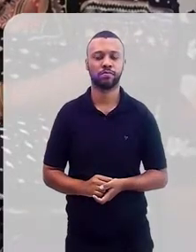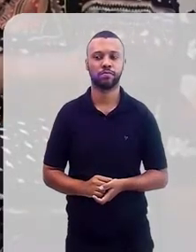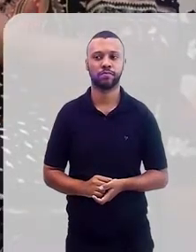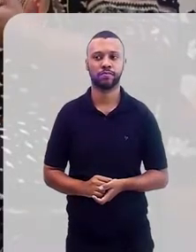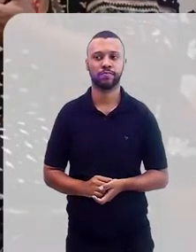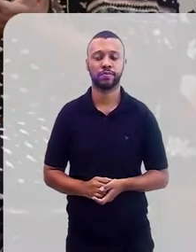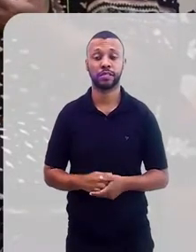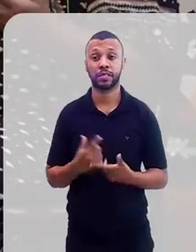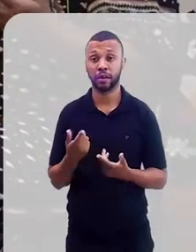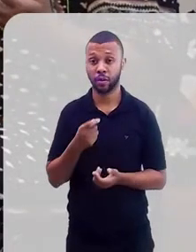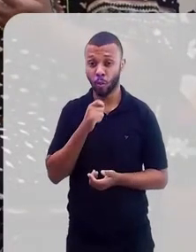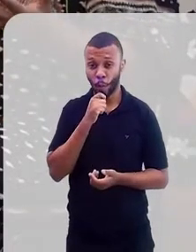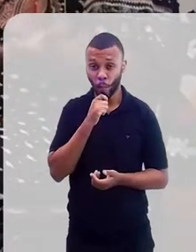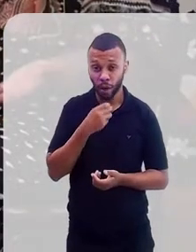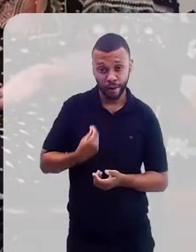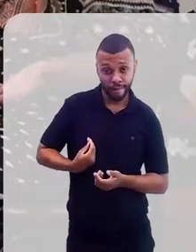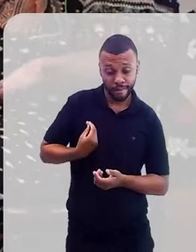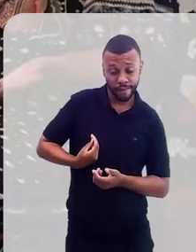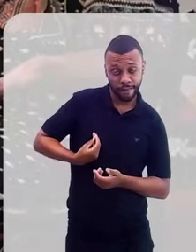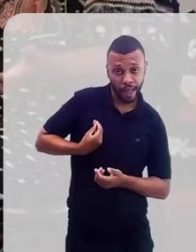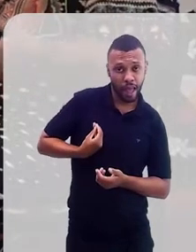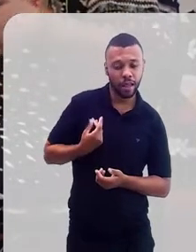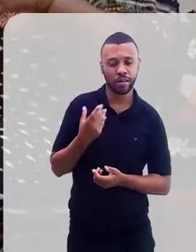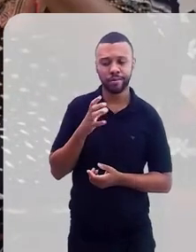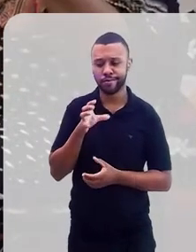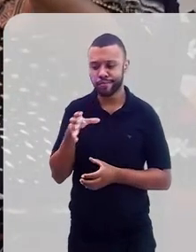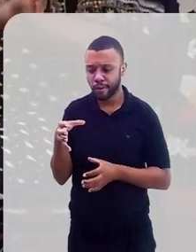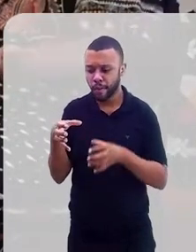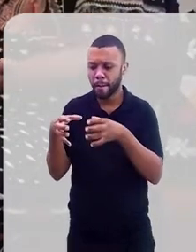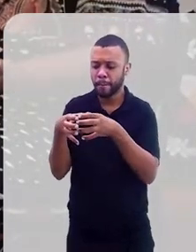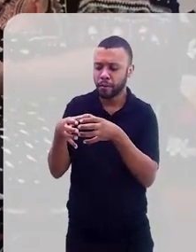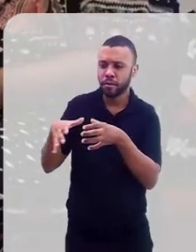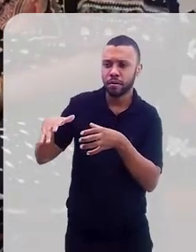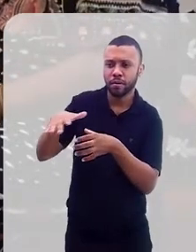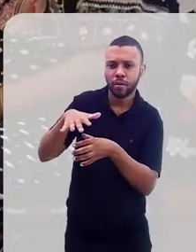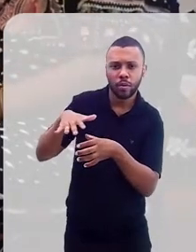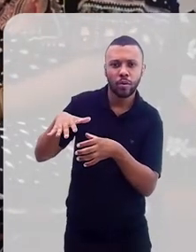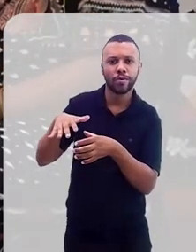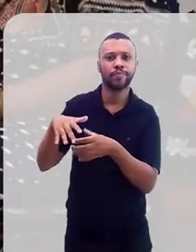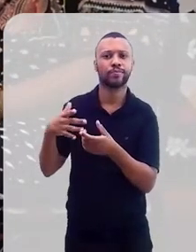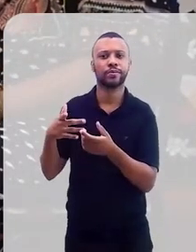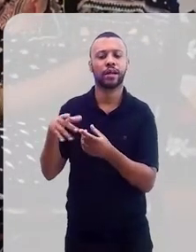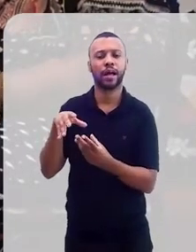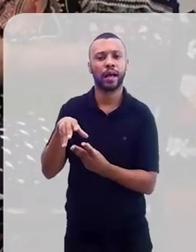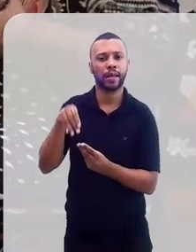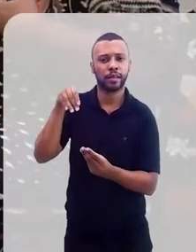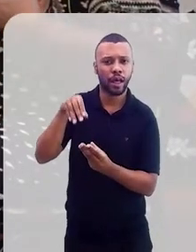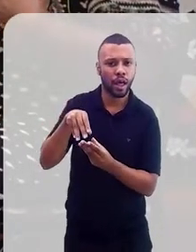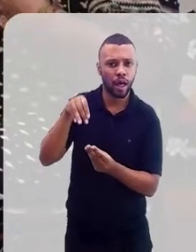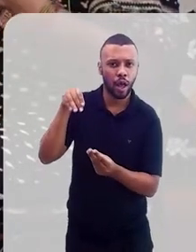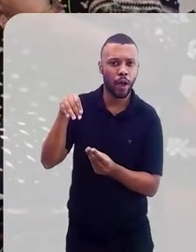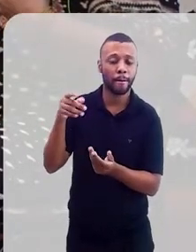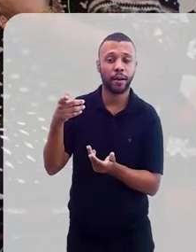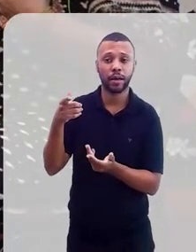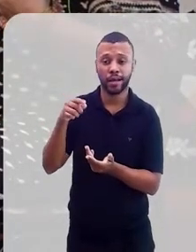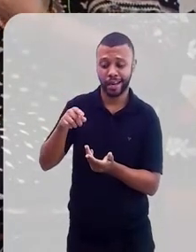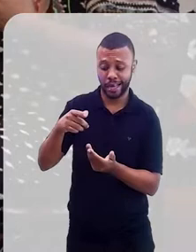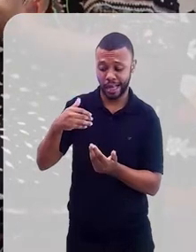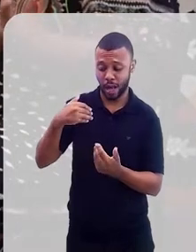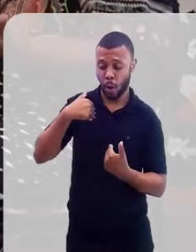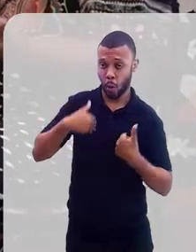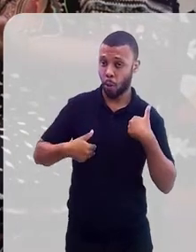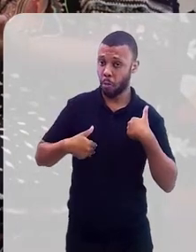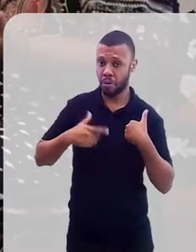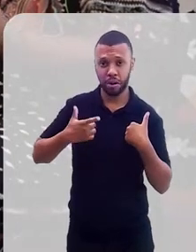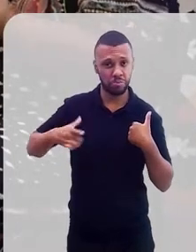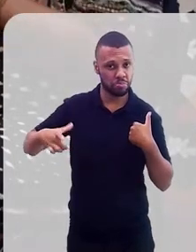E eu não vivendo naquela aldeia, não tendo crescido naquela aldeia, e essa alma, ela é uma